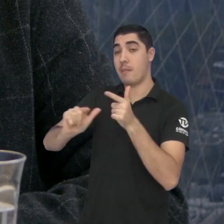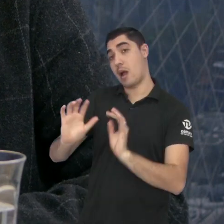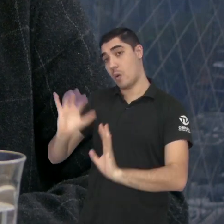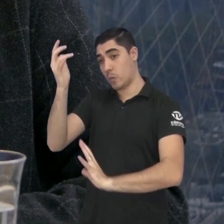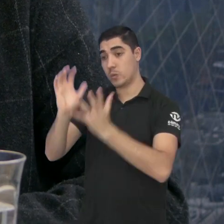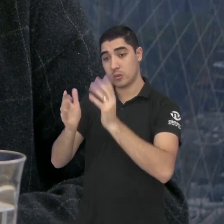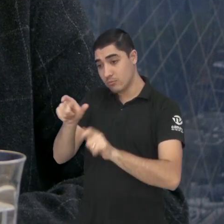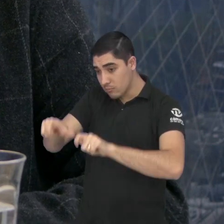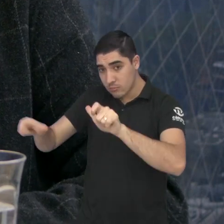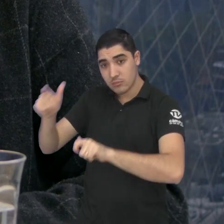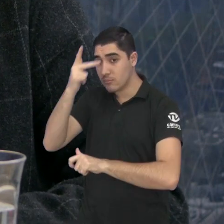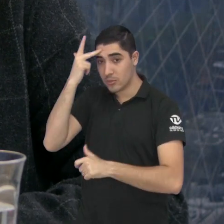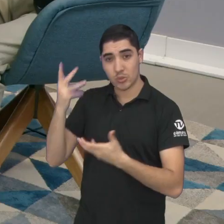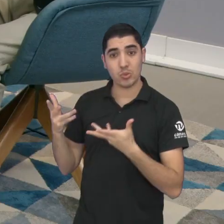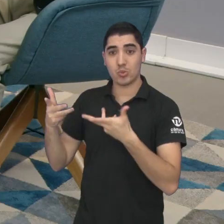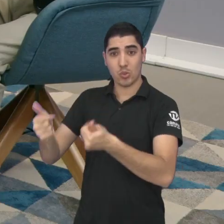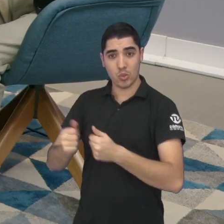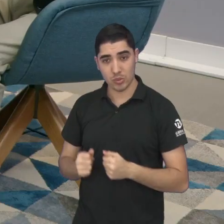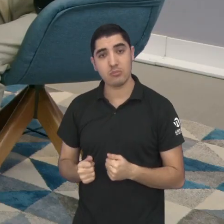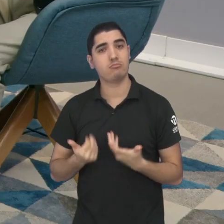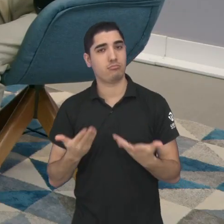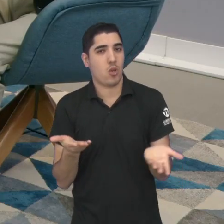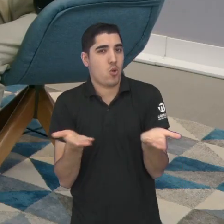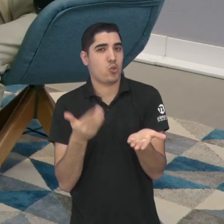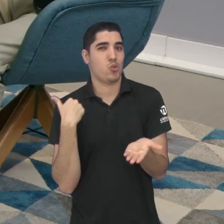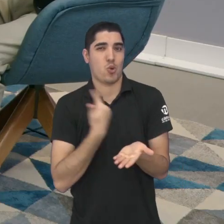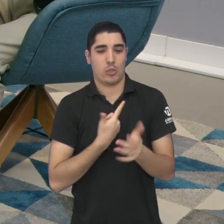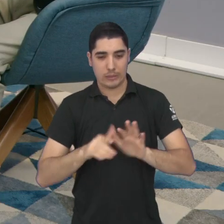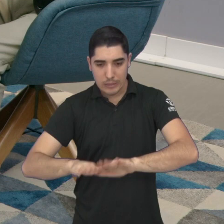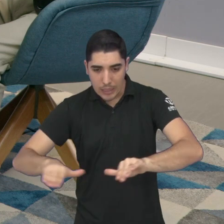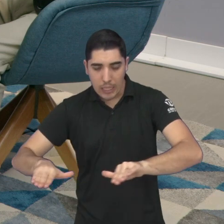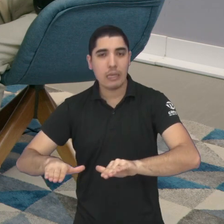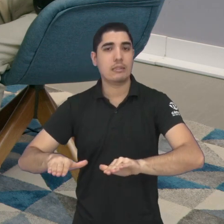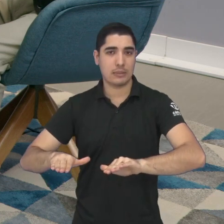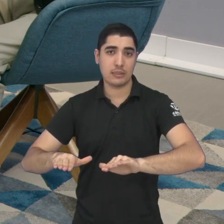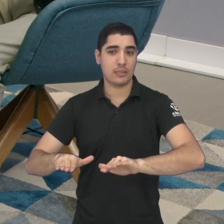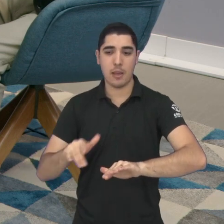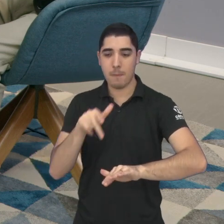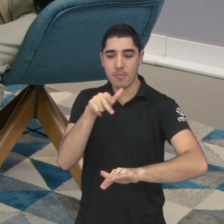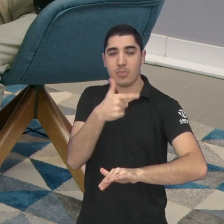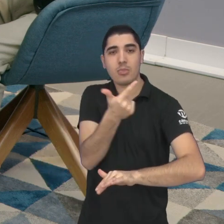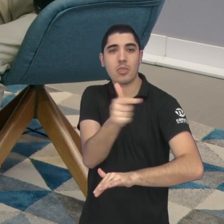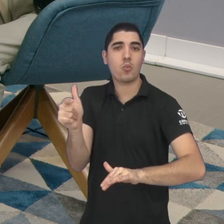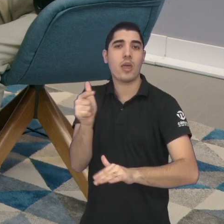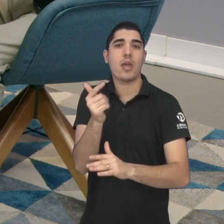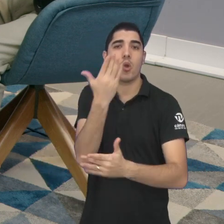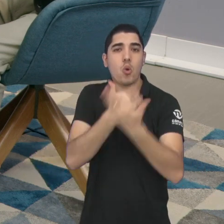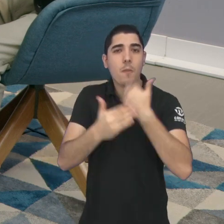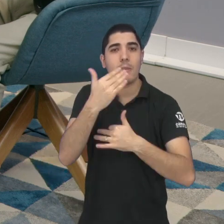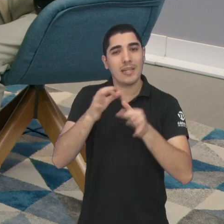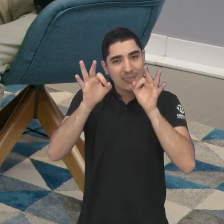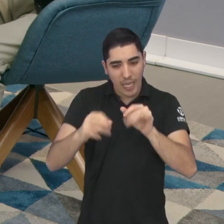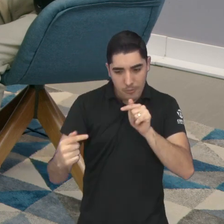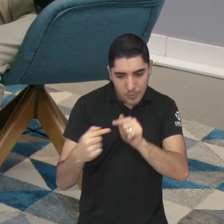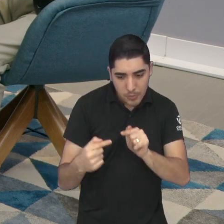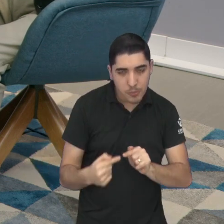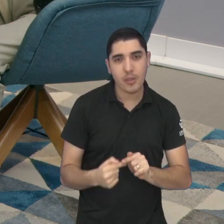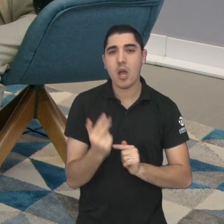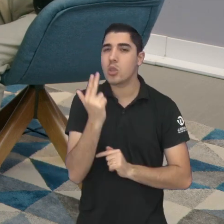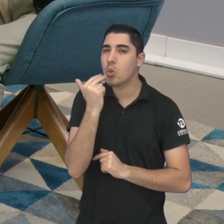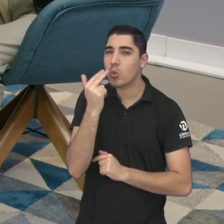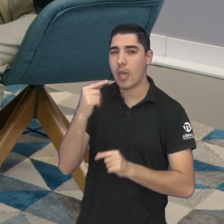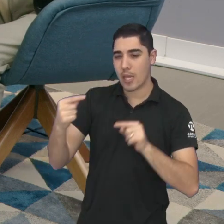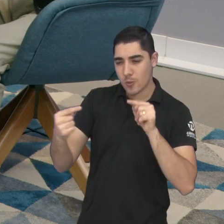ter problema sério. Imagina as crianças nessa primeira infância que não tem os nutrientes necessários, isso vai refletir na vida